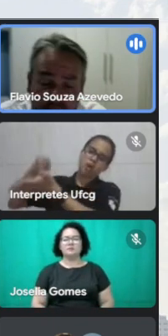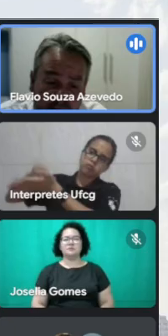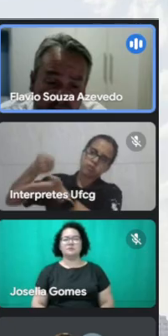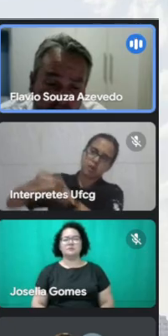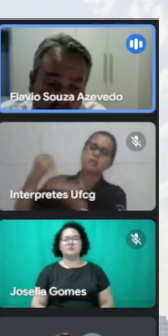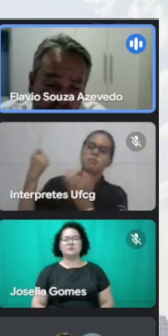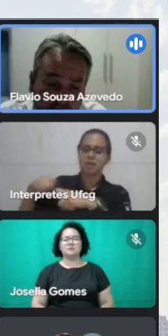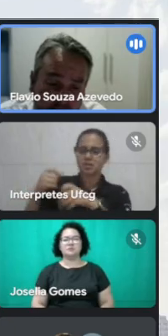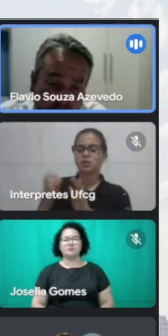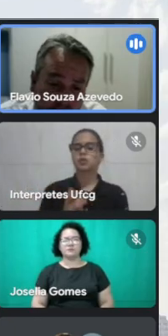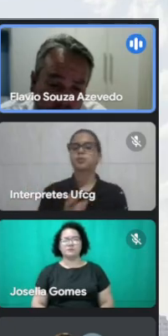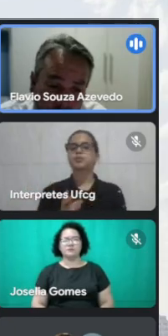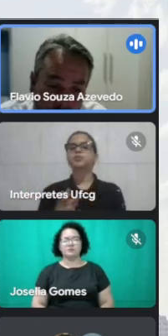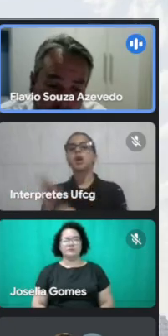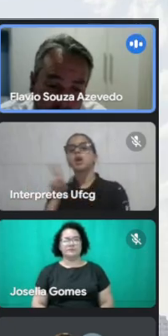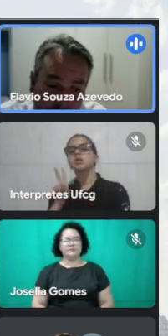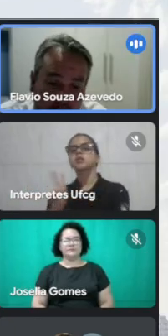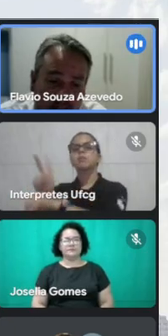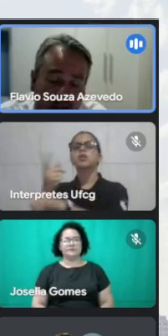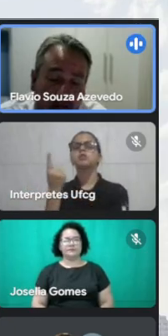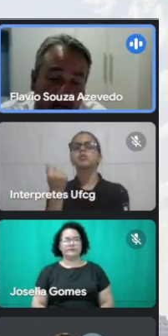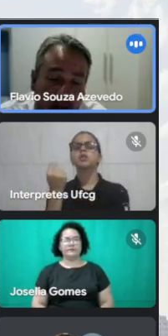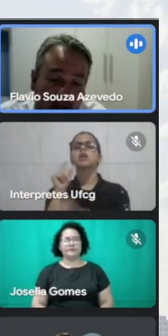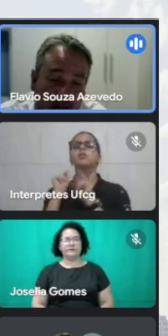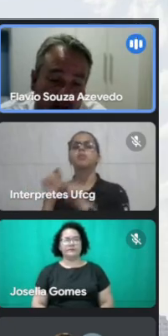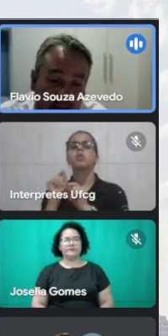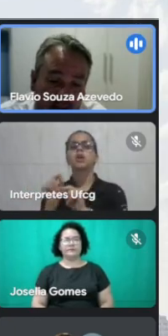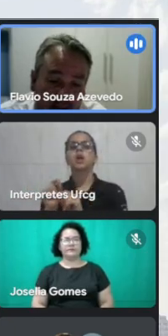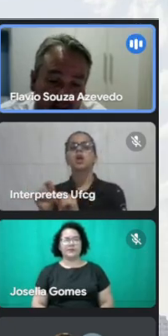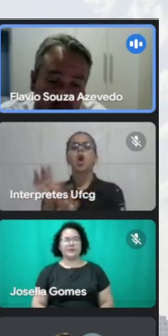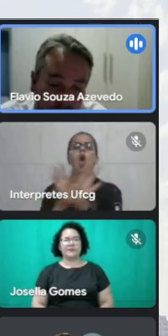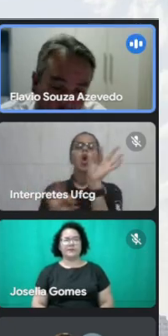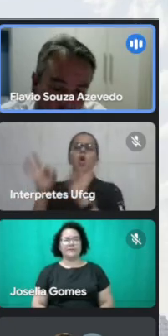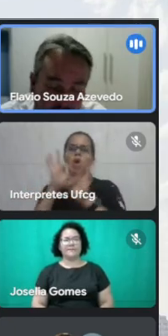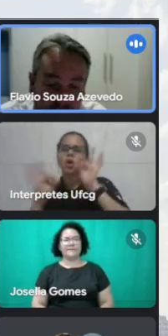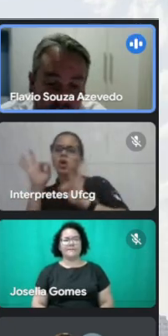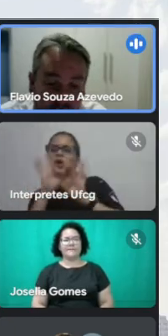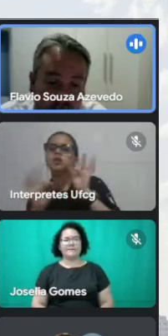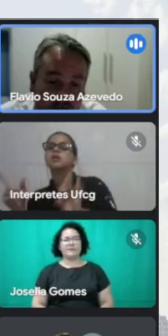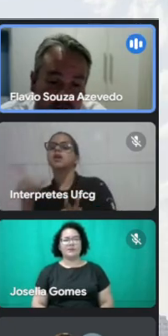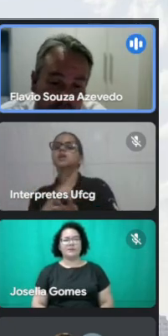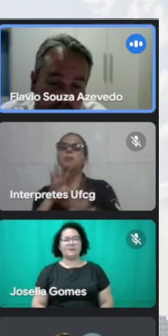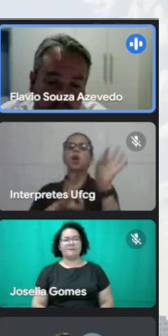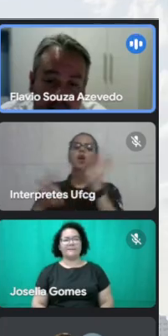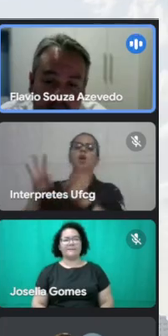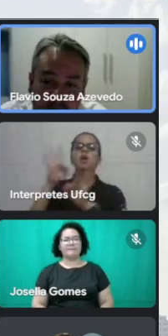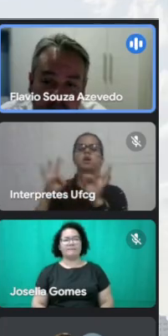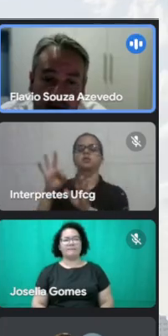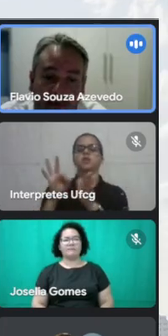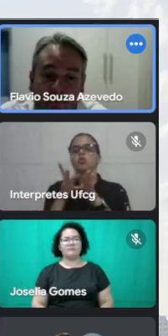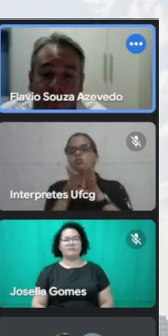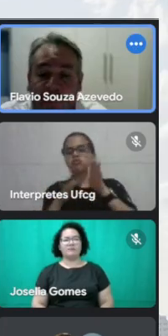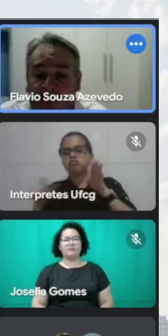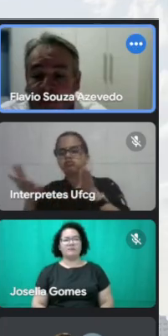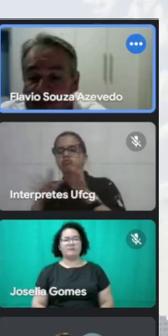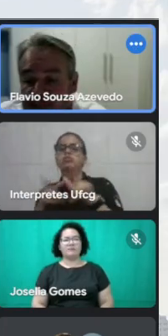Então, esse empréstimo foi para fazer o Parque Eólico Piratininga, renaturalização de um rio, do Rio Jacaré, e outros projetos da região